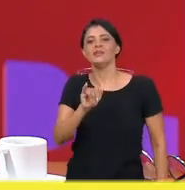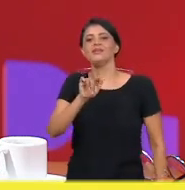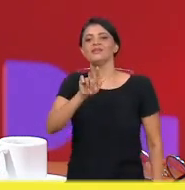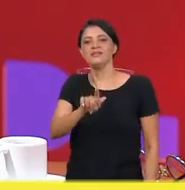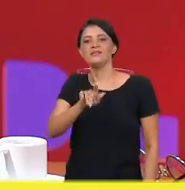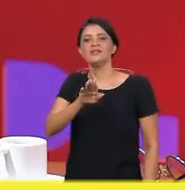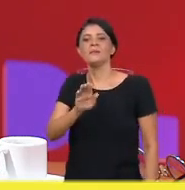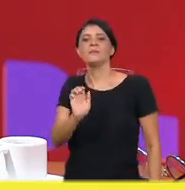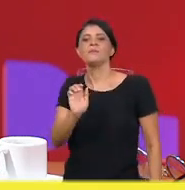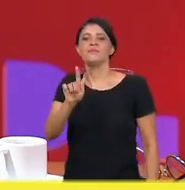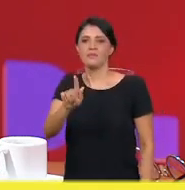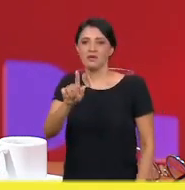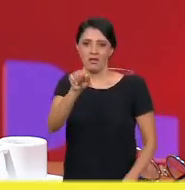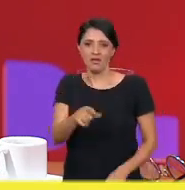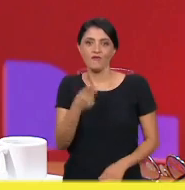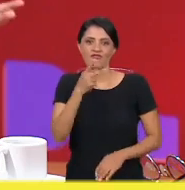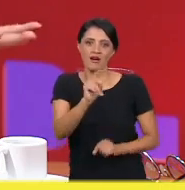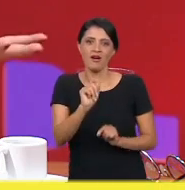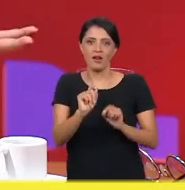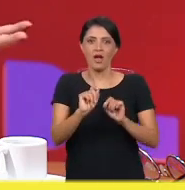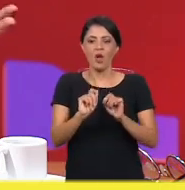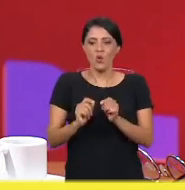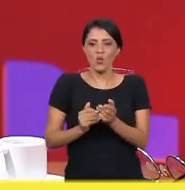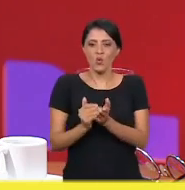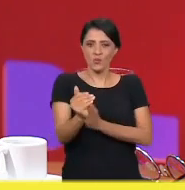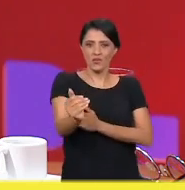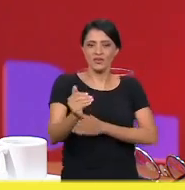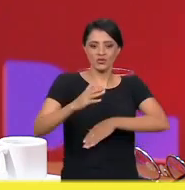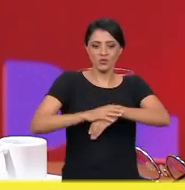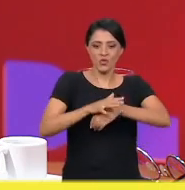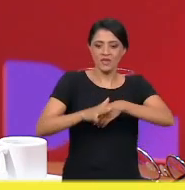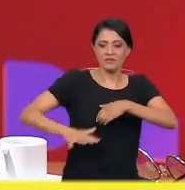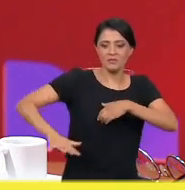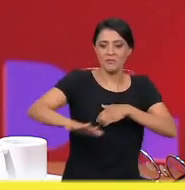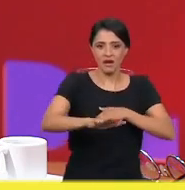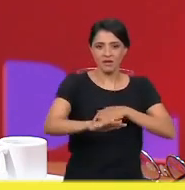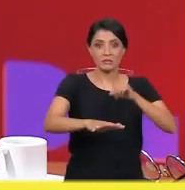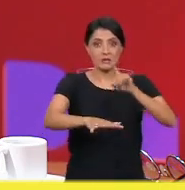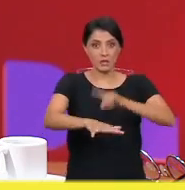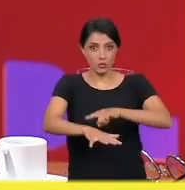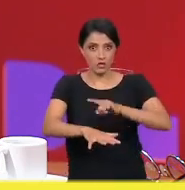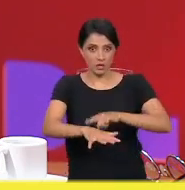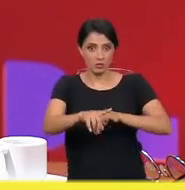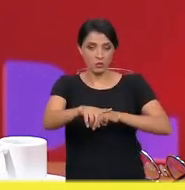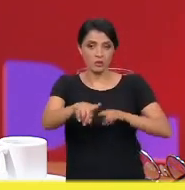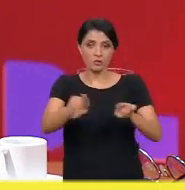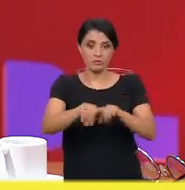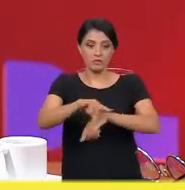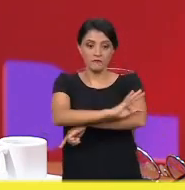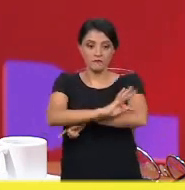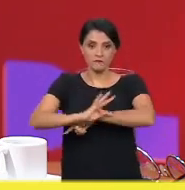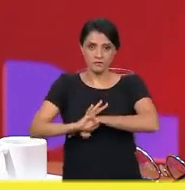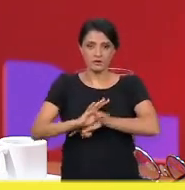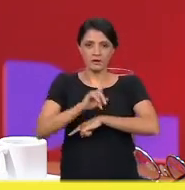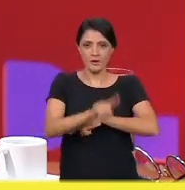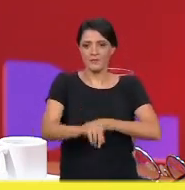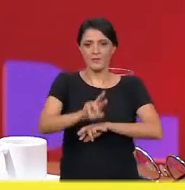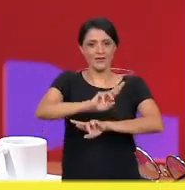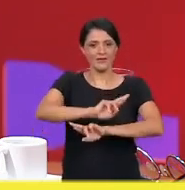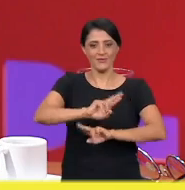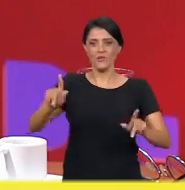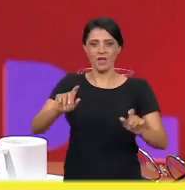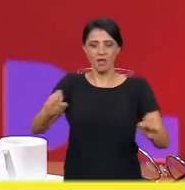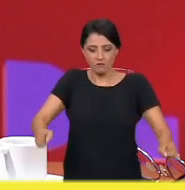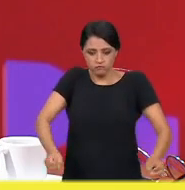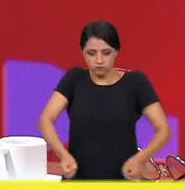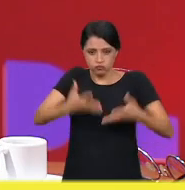como, por exemplo, o início do espaço-tempo e da física como a gente conhece. Mas não é uma explosão, porque quando a gente fala em